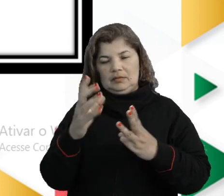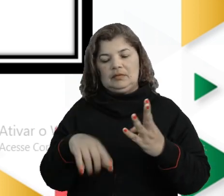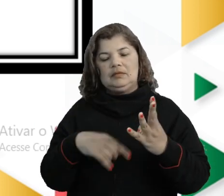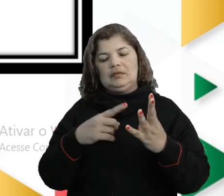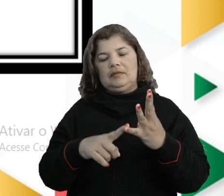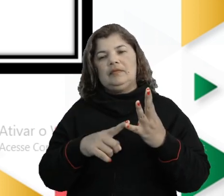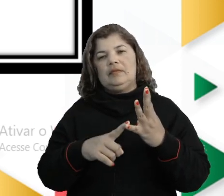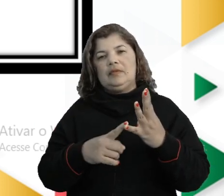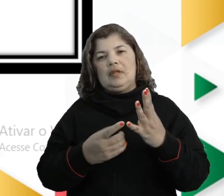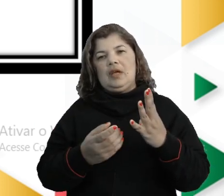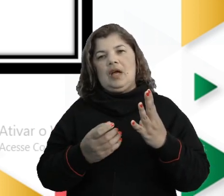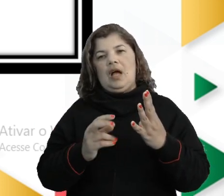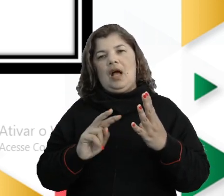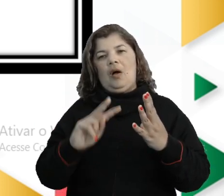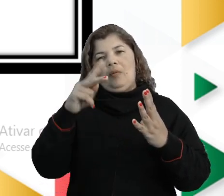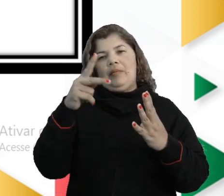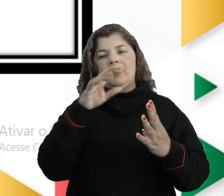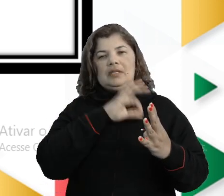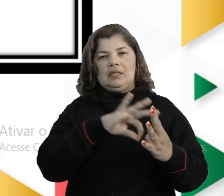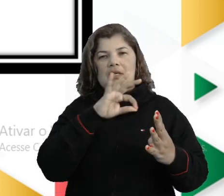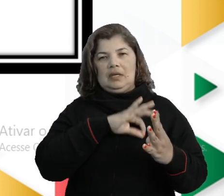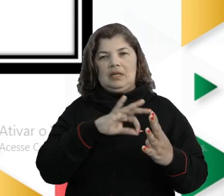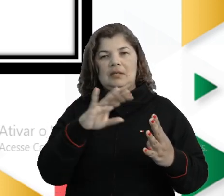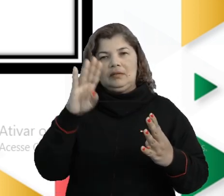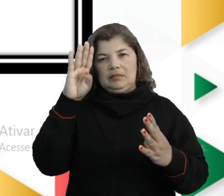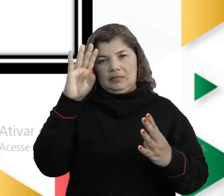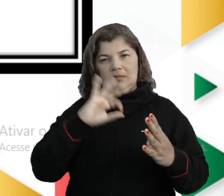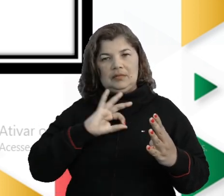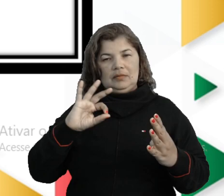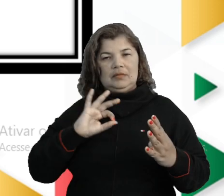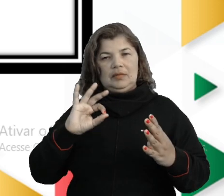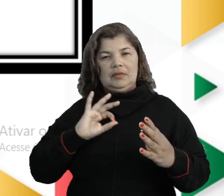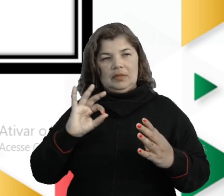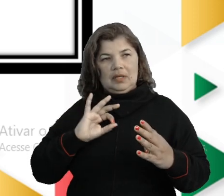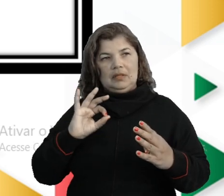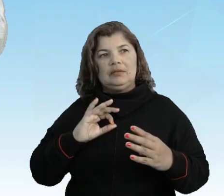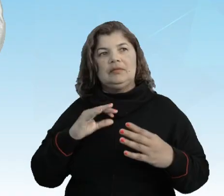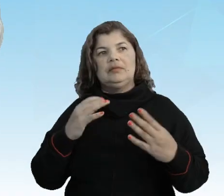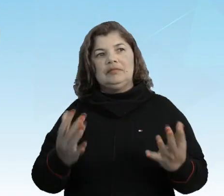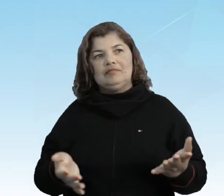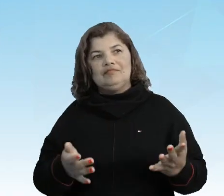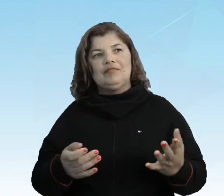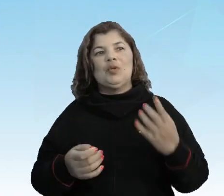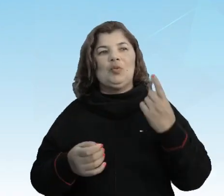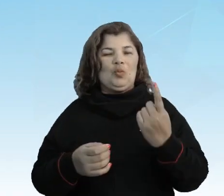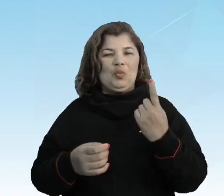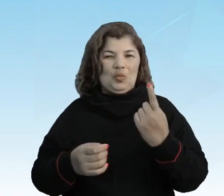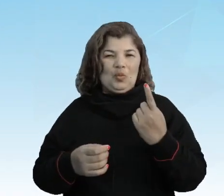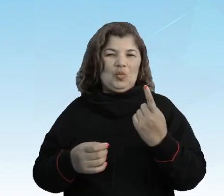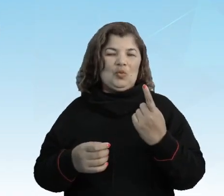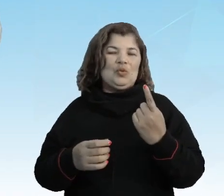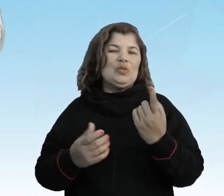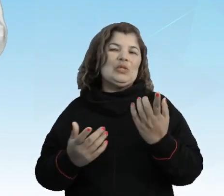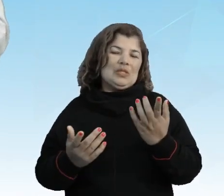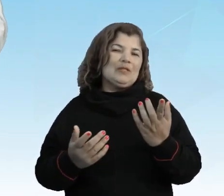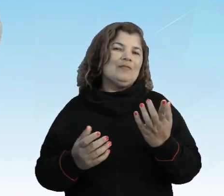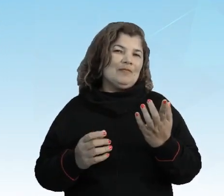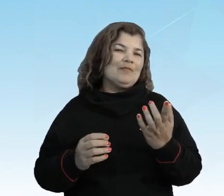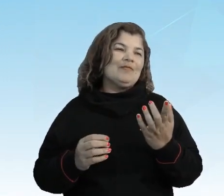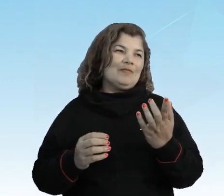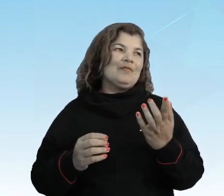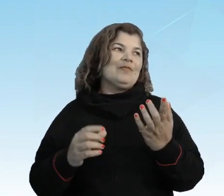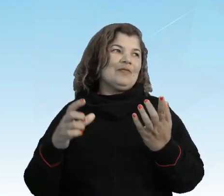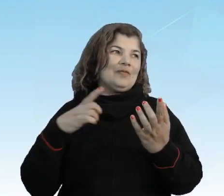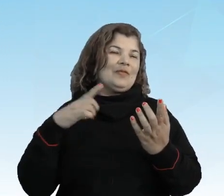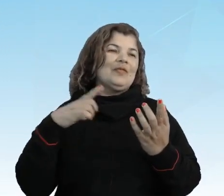do soldo dos soldados e, infelizmente, ainda tinha a manutenção. A única coisa que desabonou esse